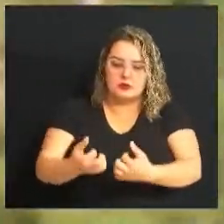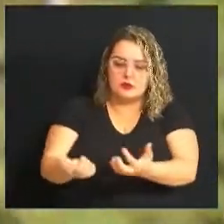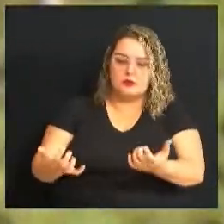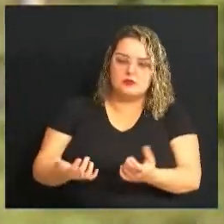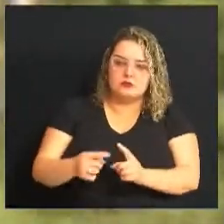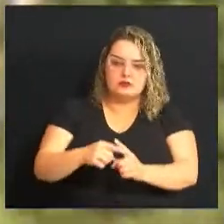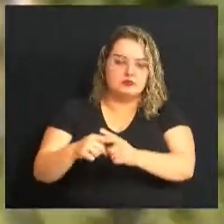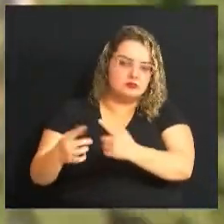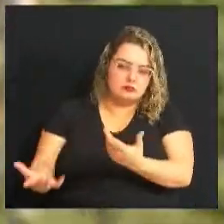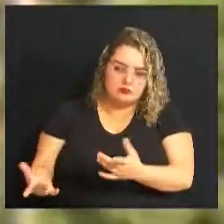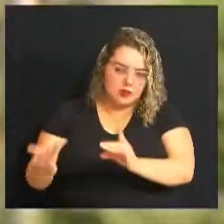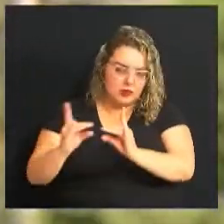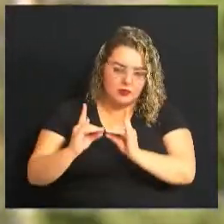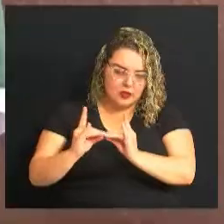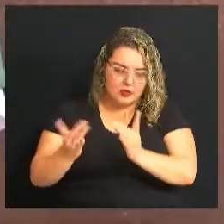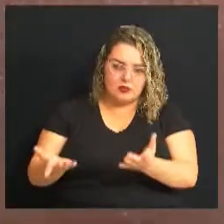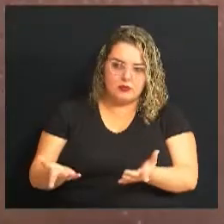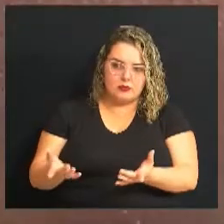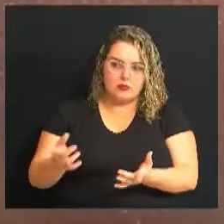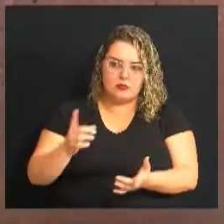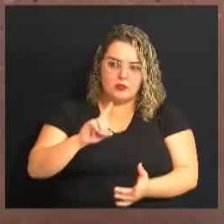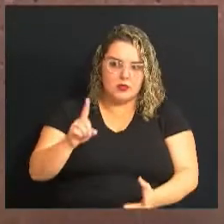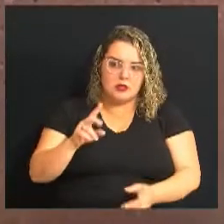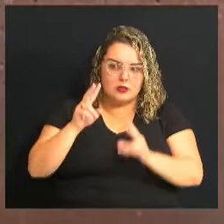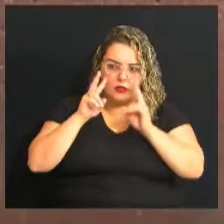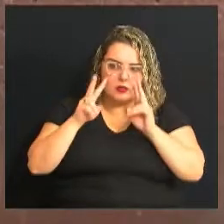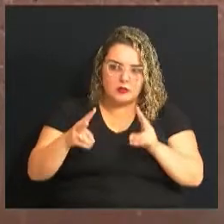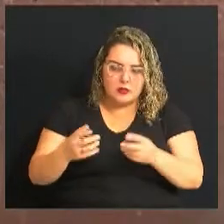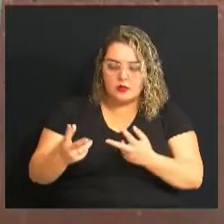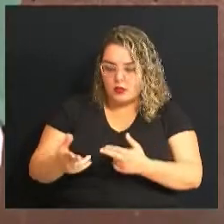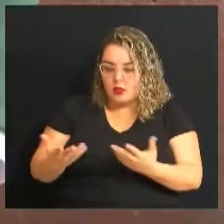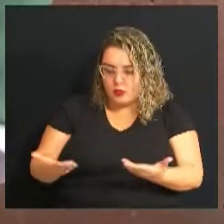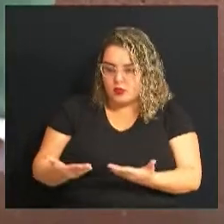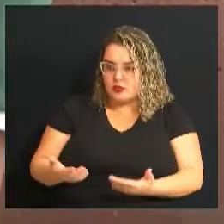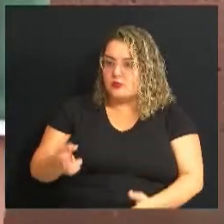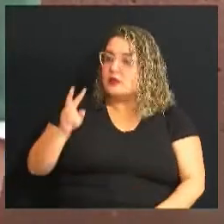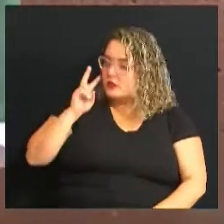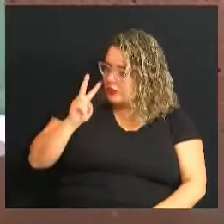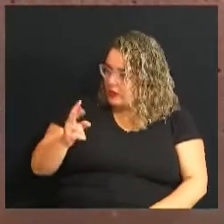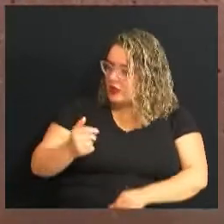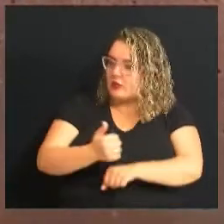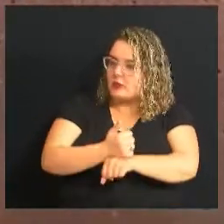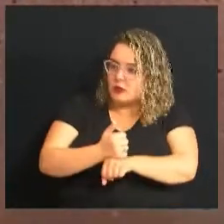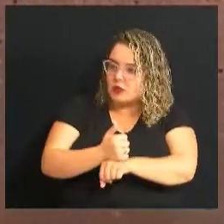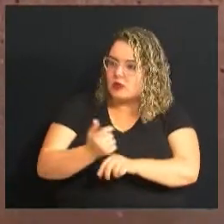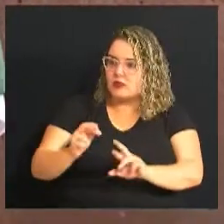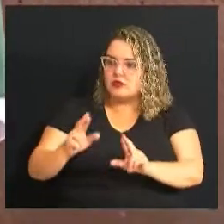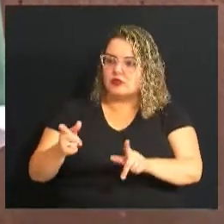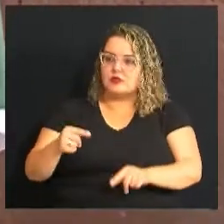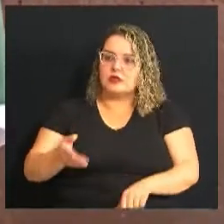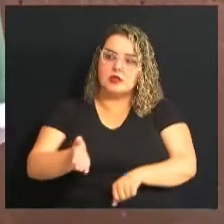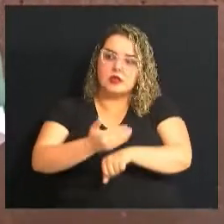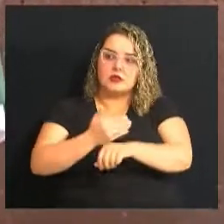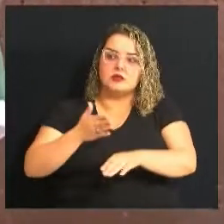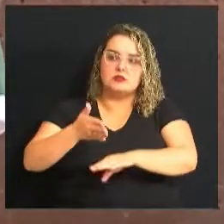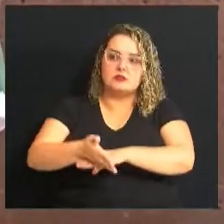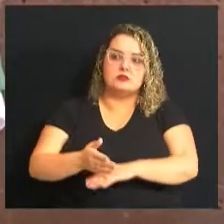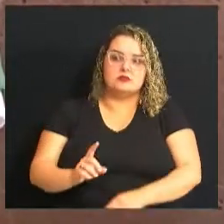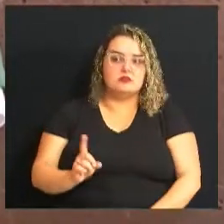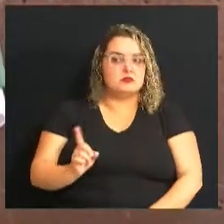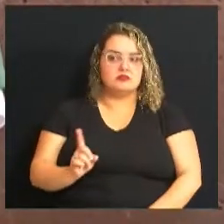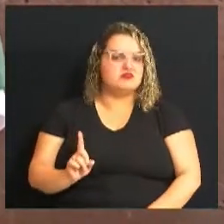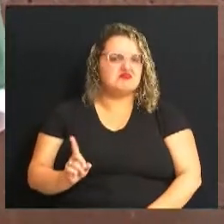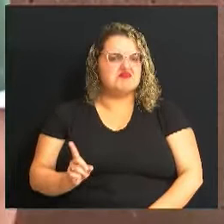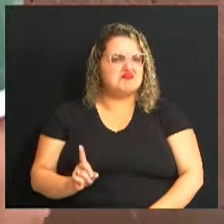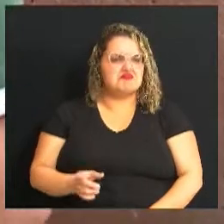acaba não observando da forma. Mas você também olhava a profissão assim, meio diferente, antes de entrar nessa área? Sim, não.